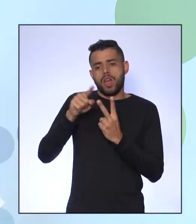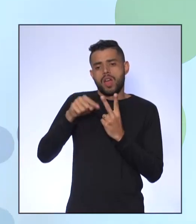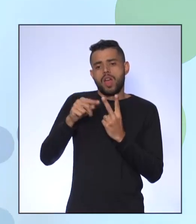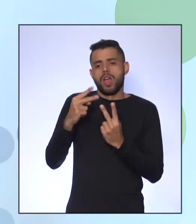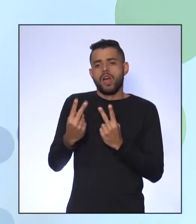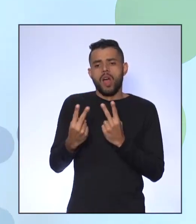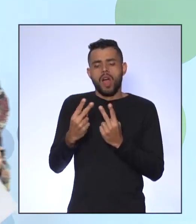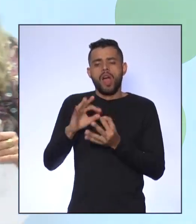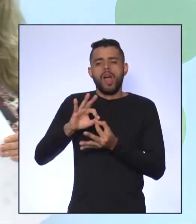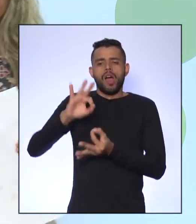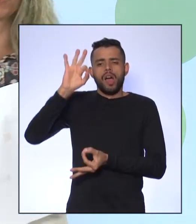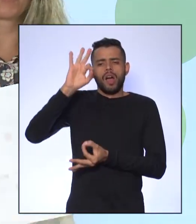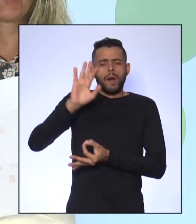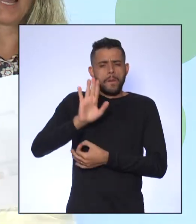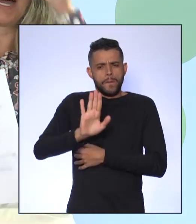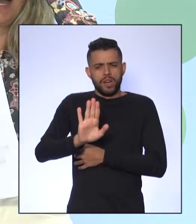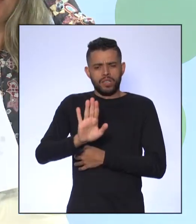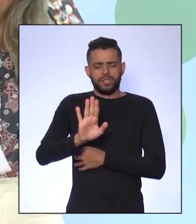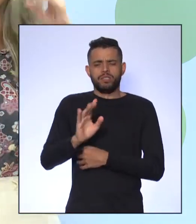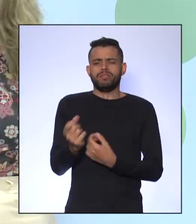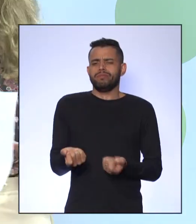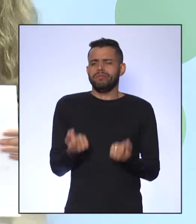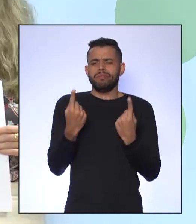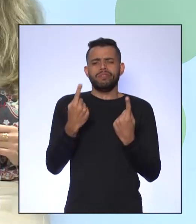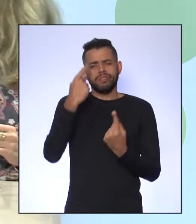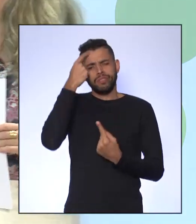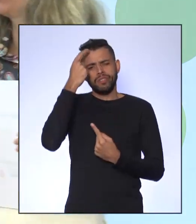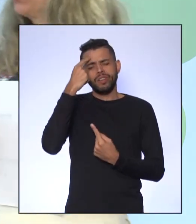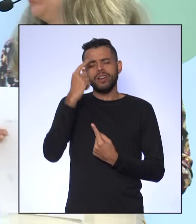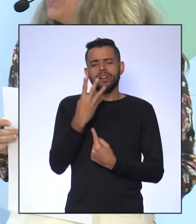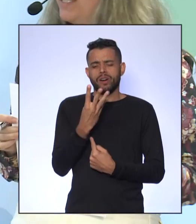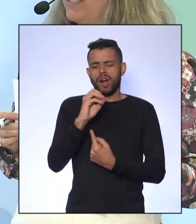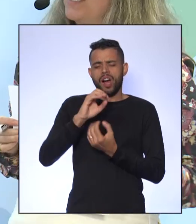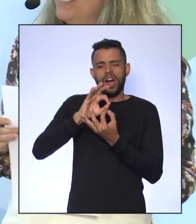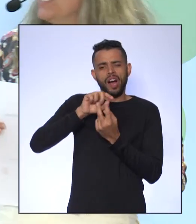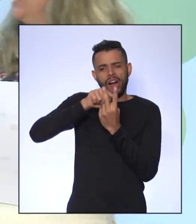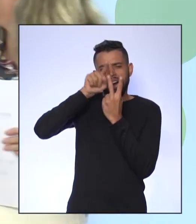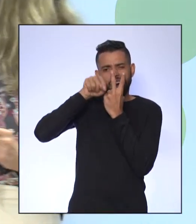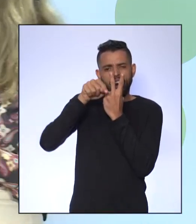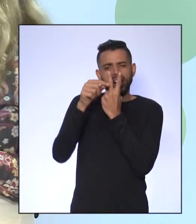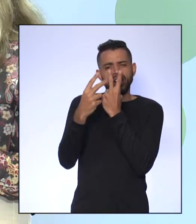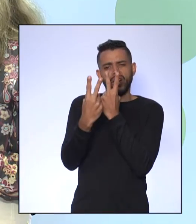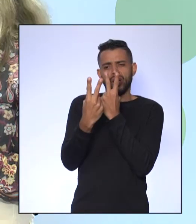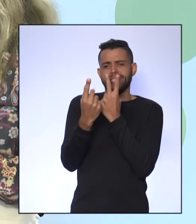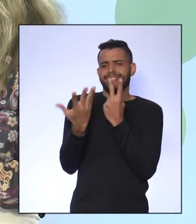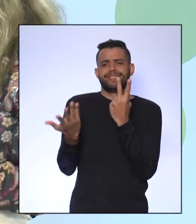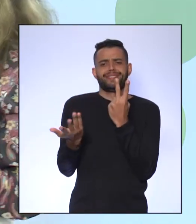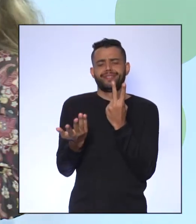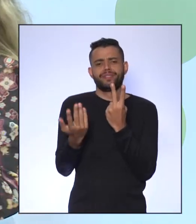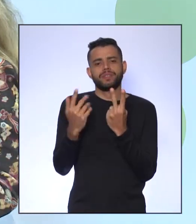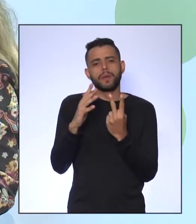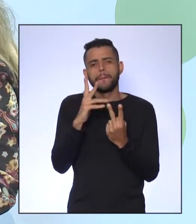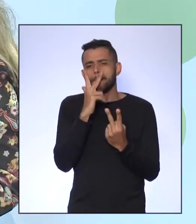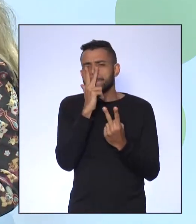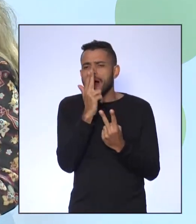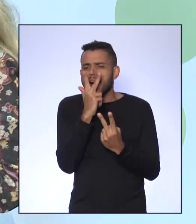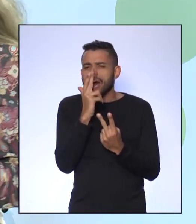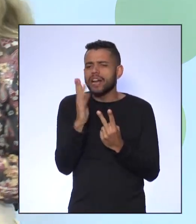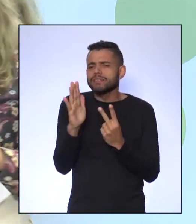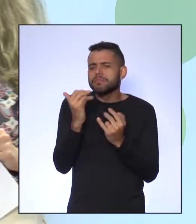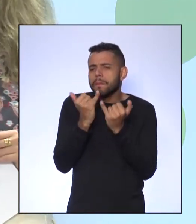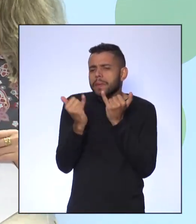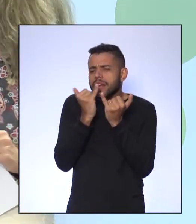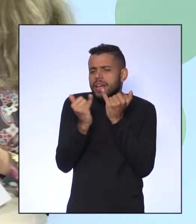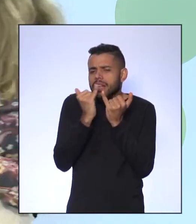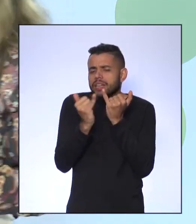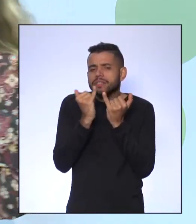Porém, é estranho a gente falar, mede 40 raiz de 2, né? Então, a aproximação que a gente tem para a